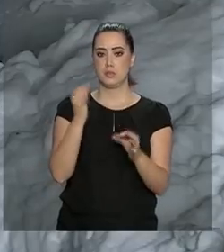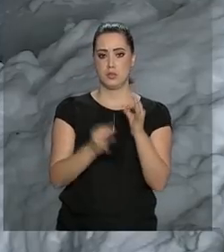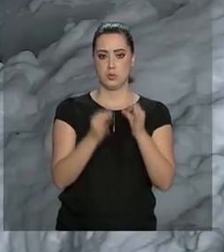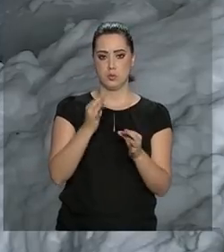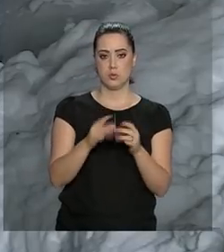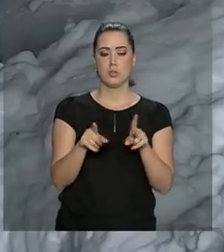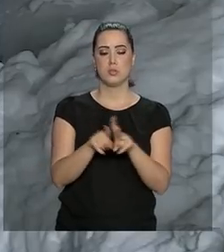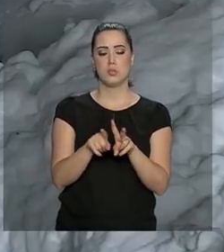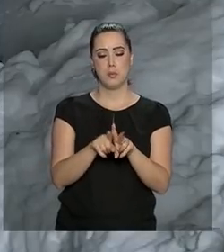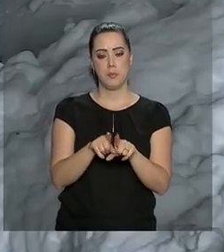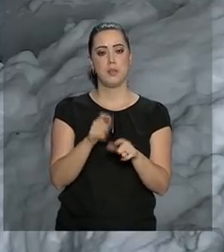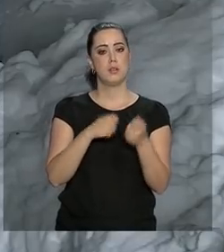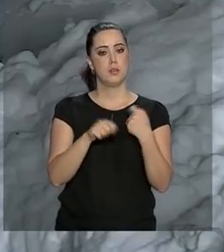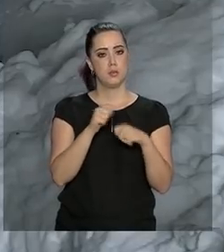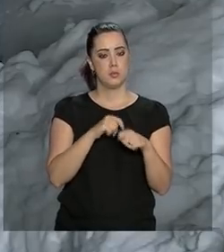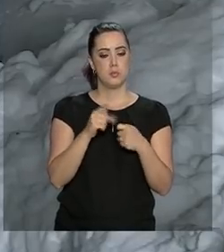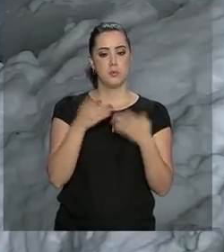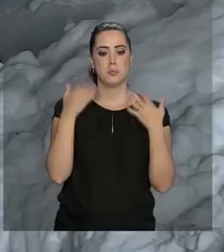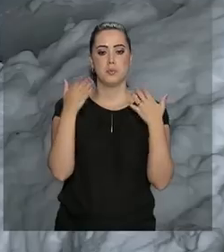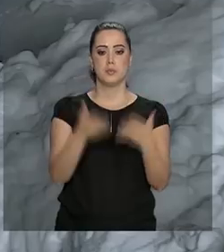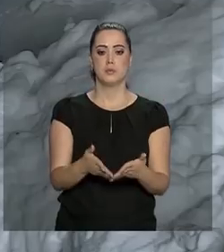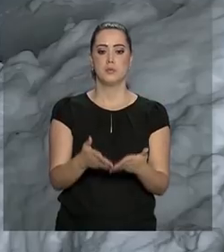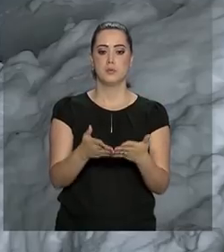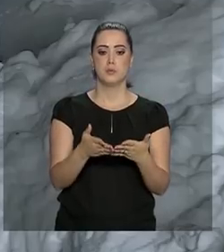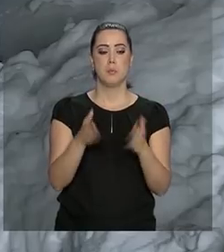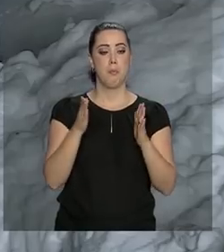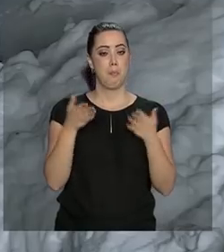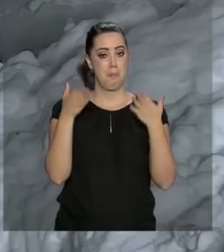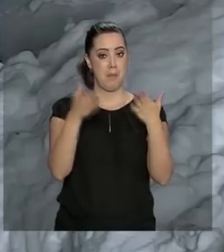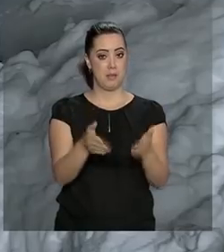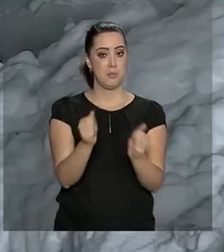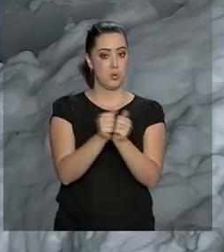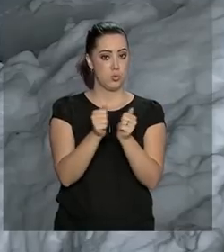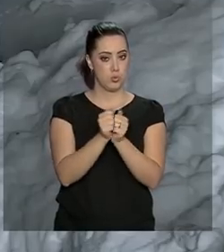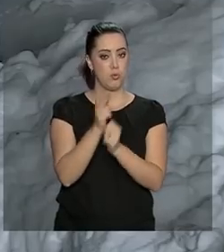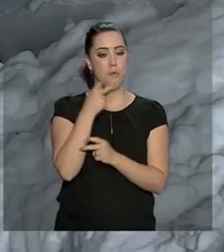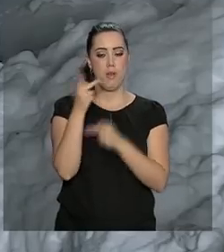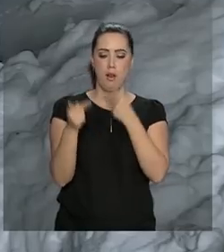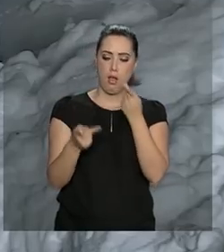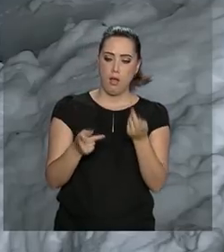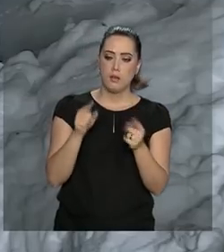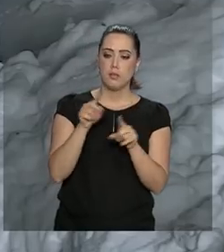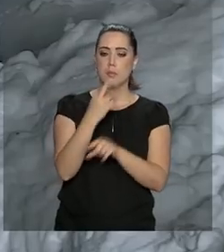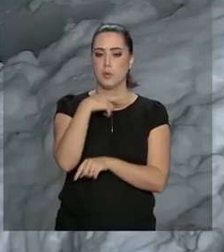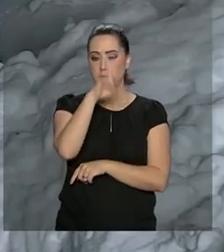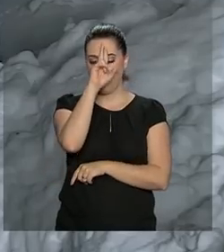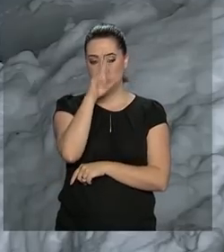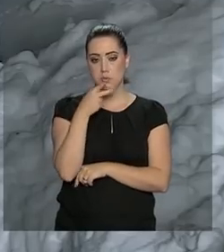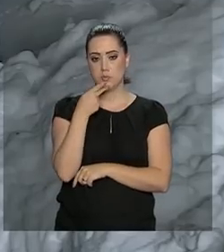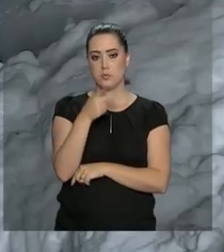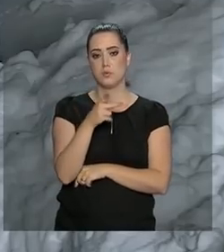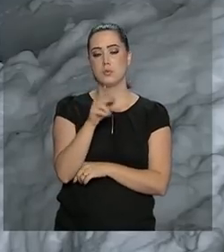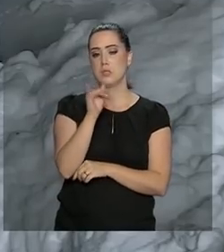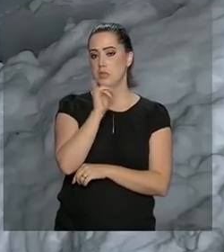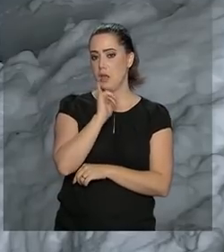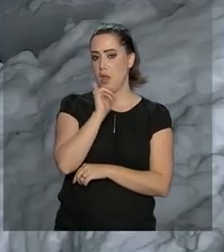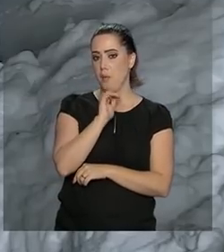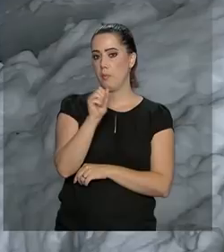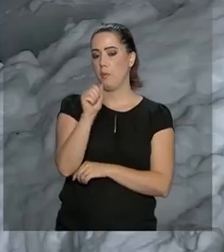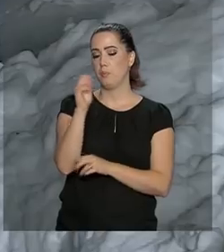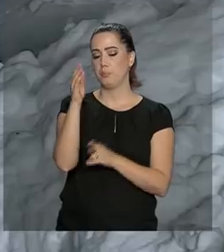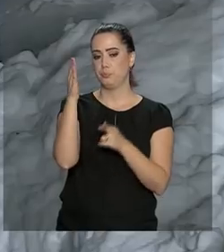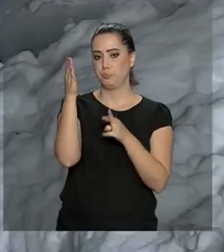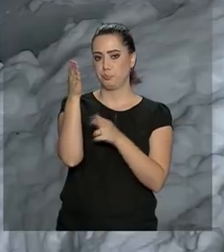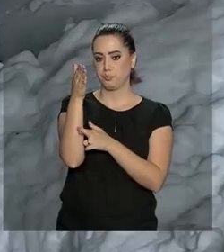também da Economia, Paulo Guedes, participaram. Os ministros também falaram ali naquele almoço. Araújo, por exemplo,